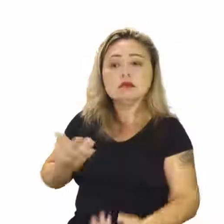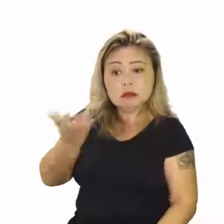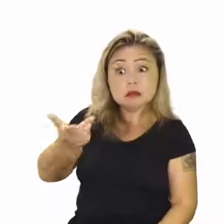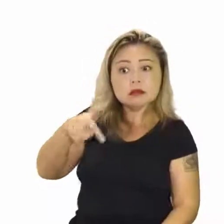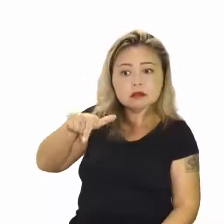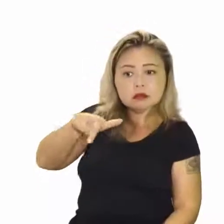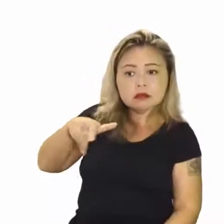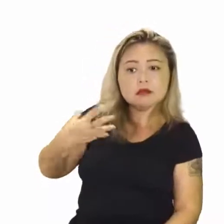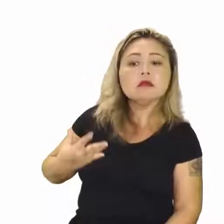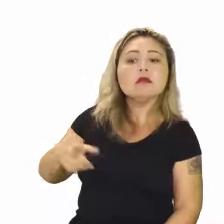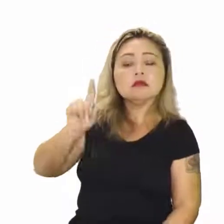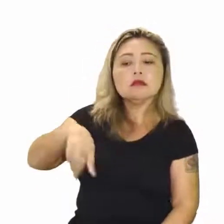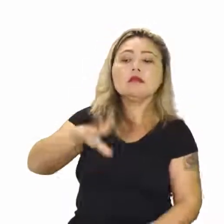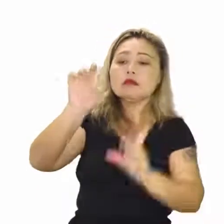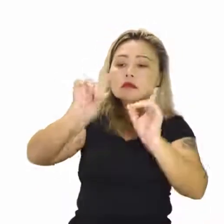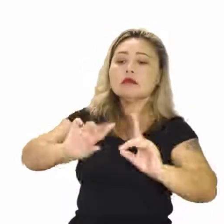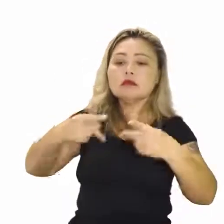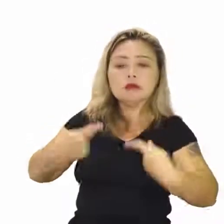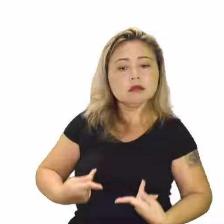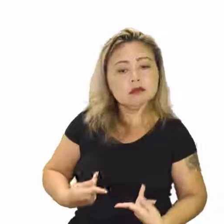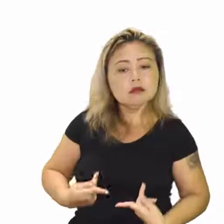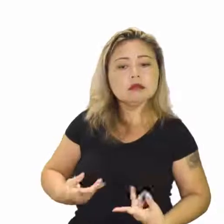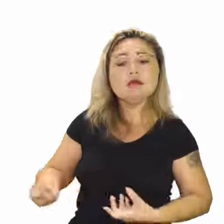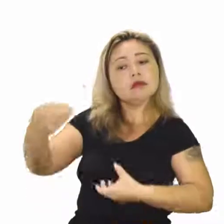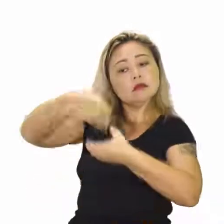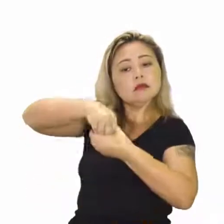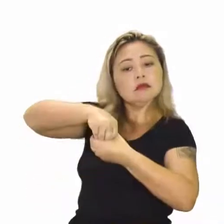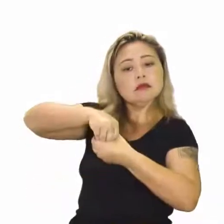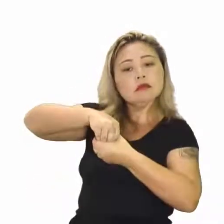querem trabalho? É direito humano.